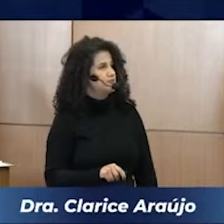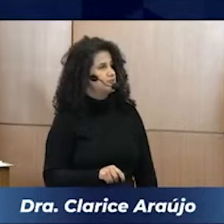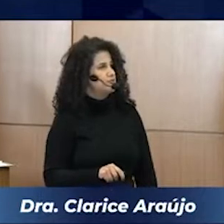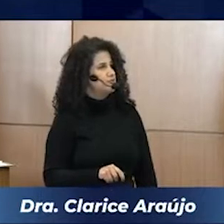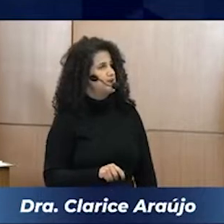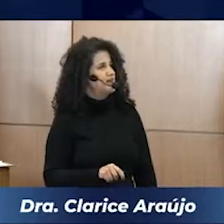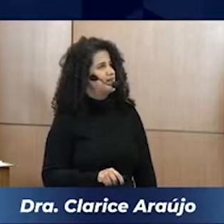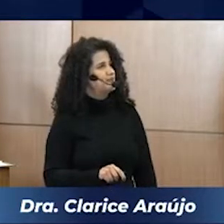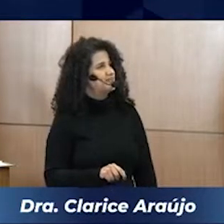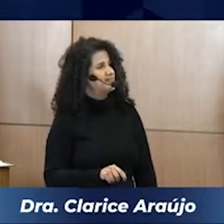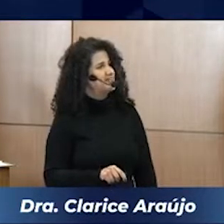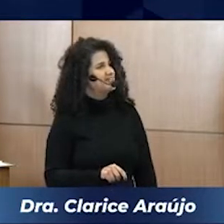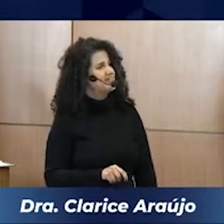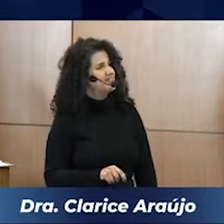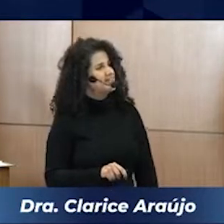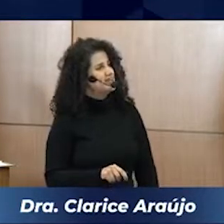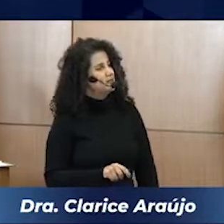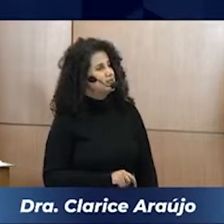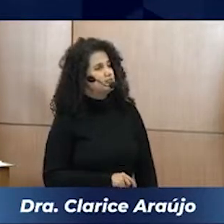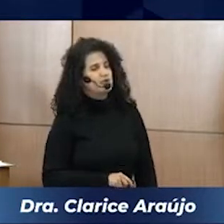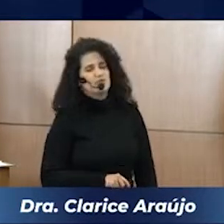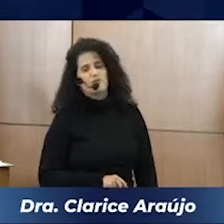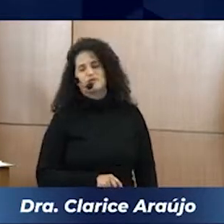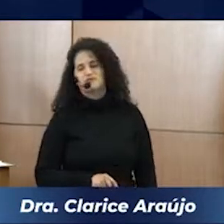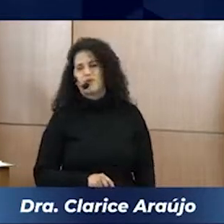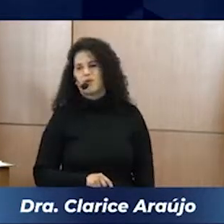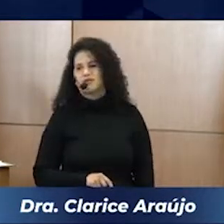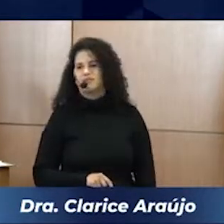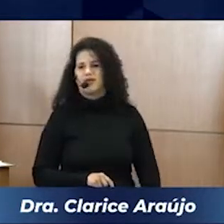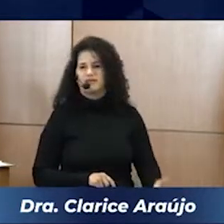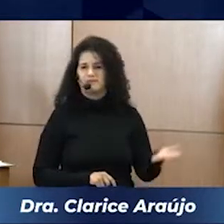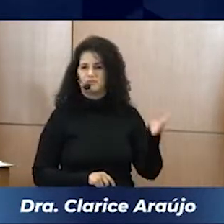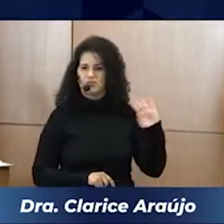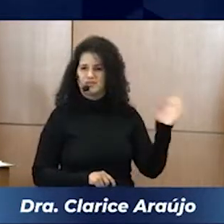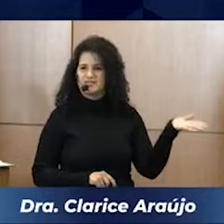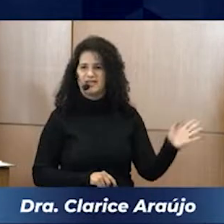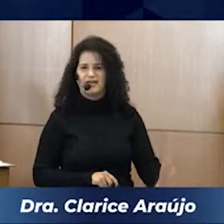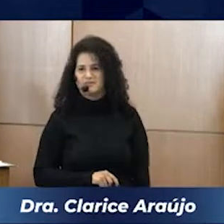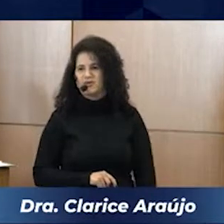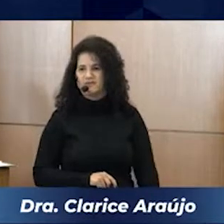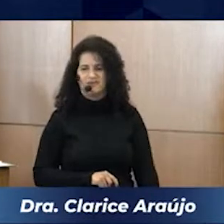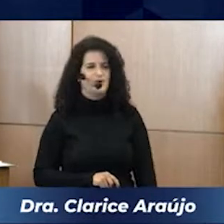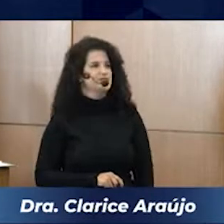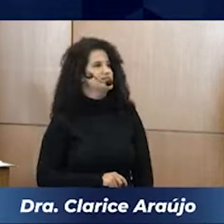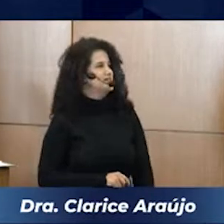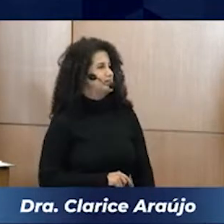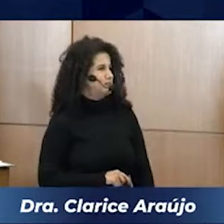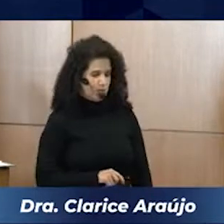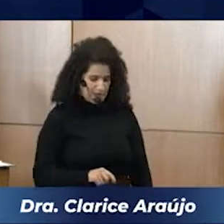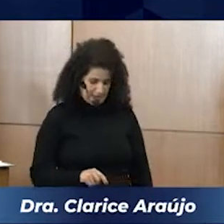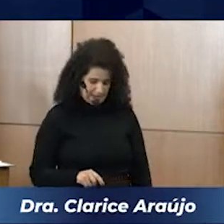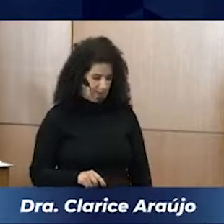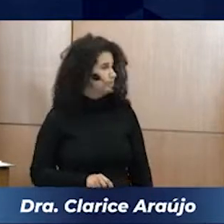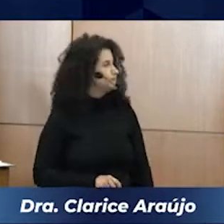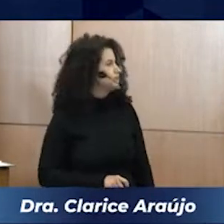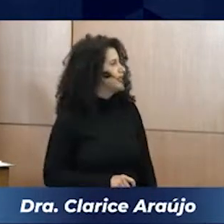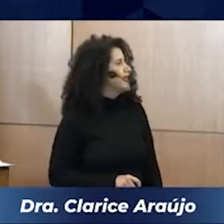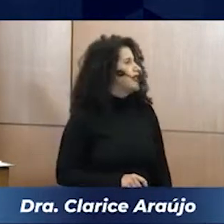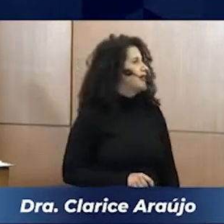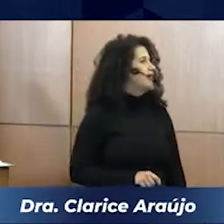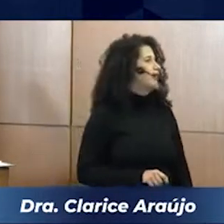meia dúzia, como eu falei ontem aqui, indo para João Pessoa, também duas cidades maravilhosas aí do meu